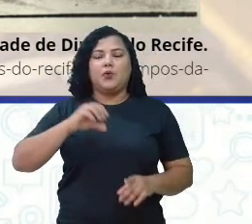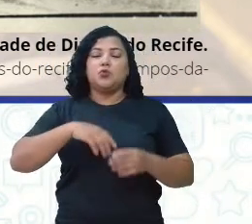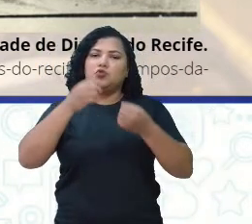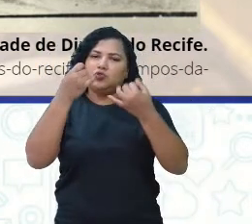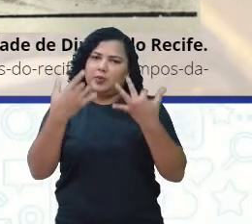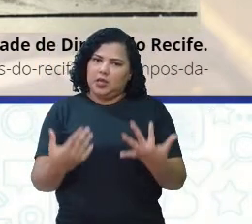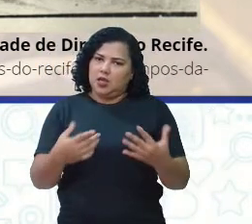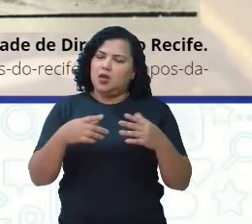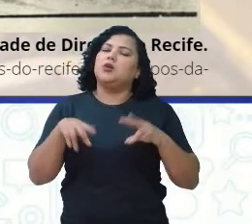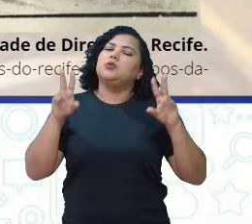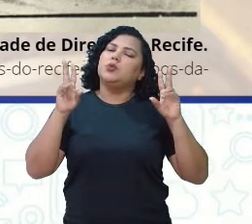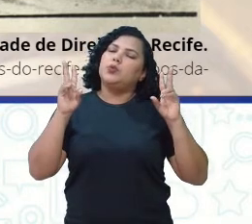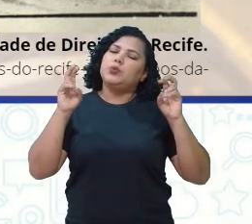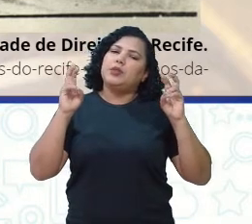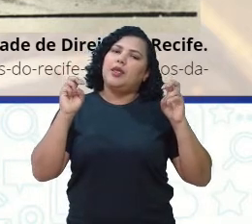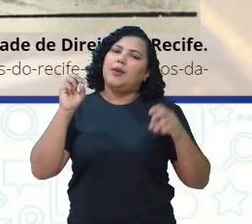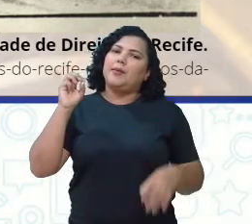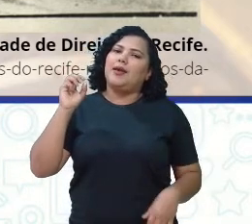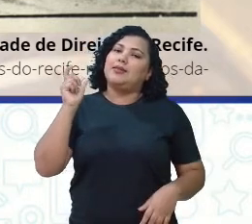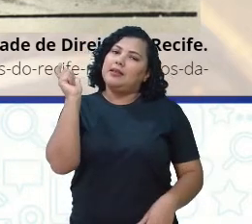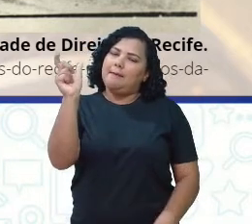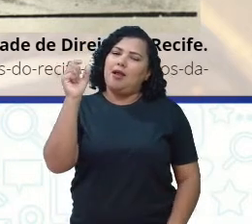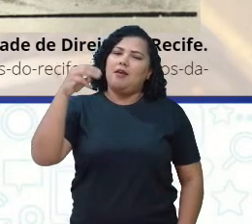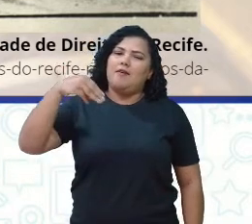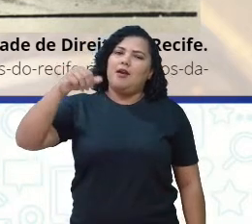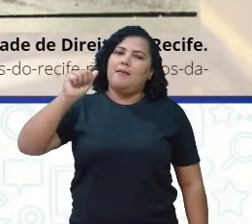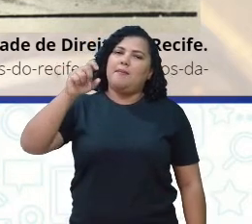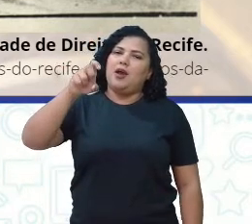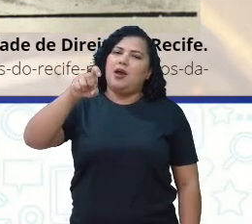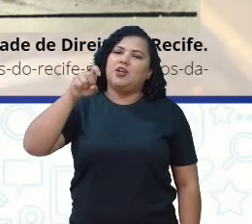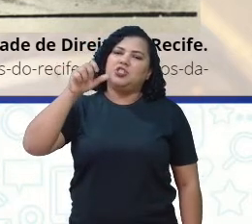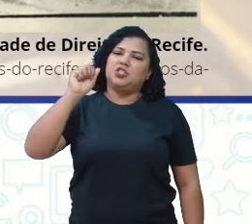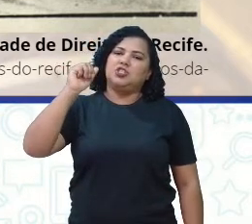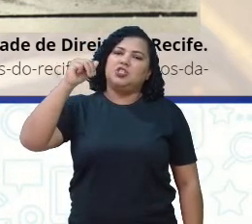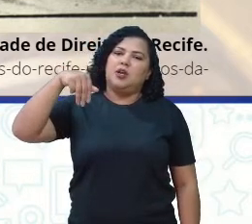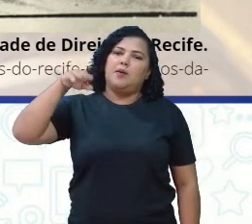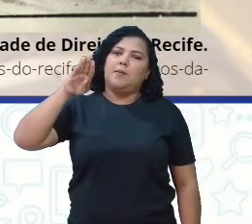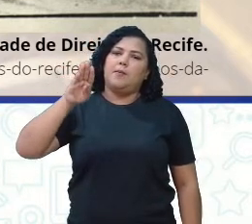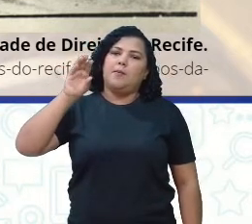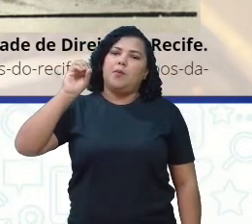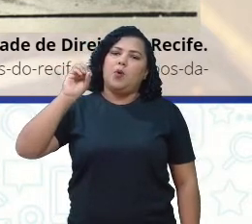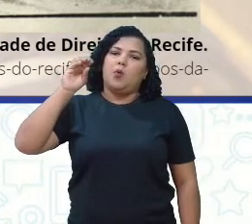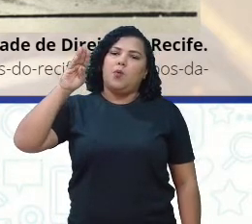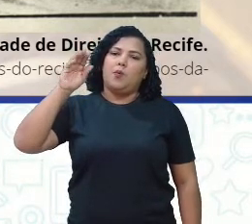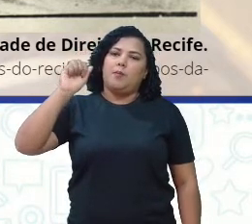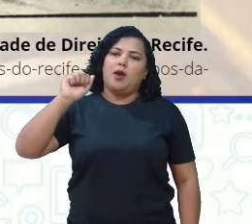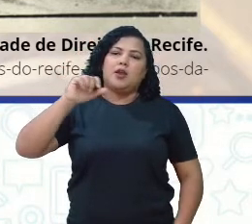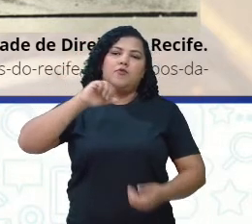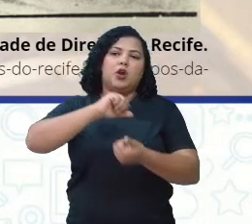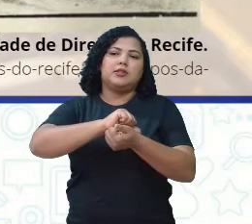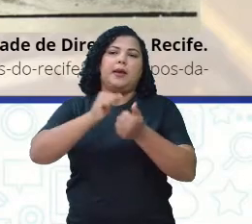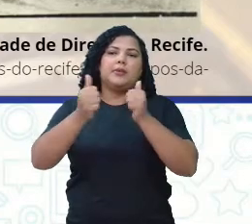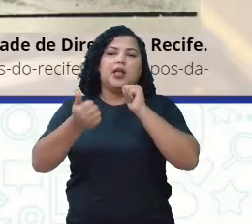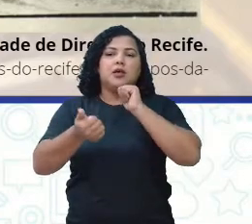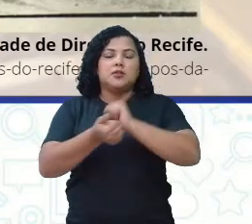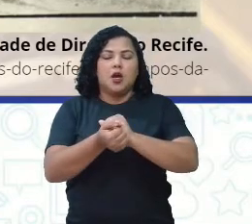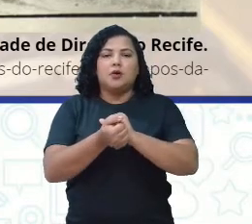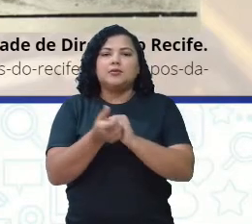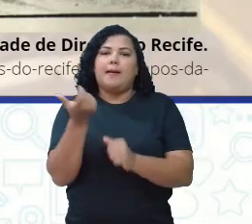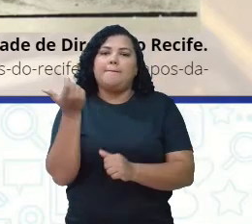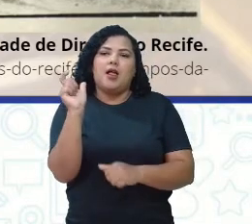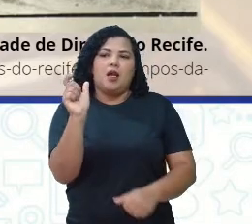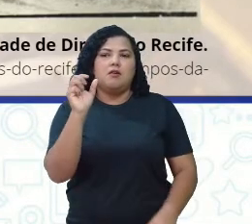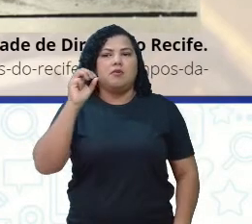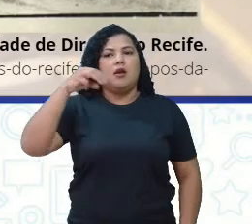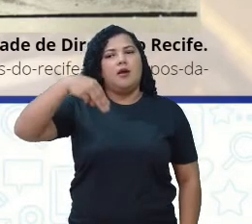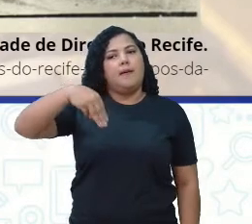Machambomba, que eu já falei hoje, né, que vem de uma adaptação da palavra machine pump, né? Era uma pequena